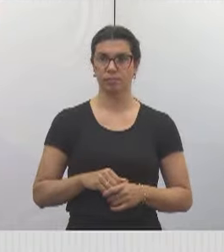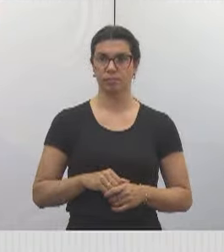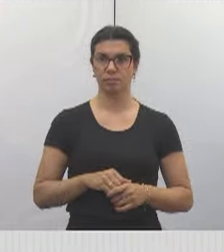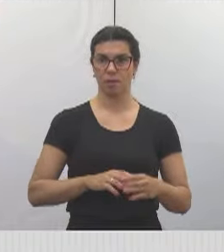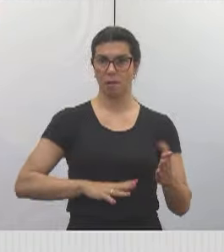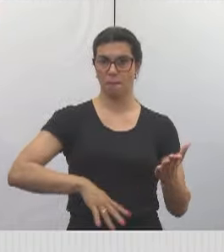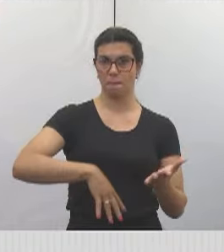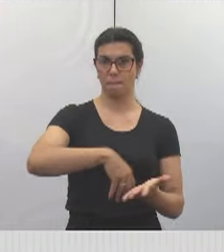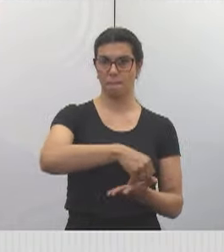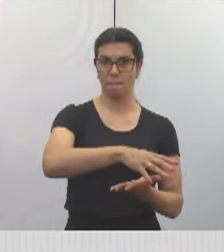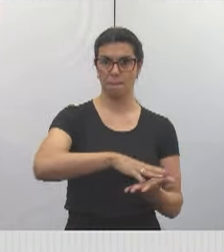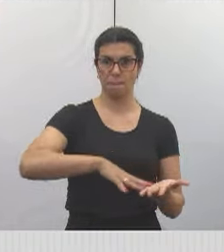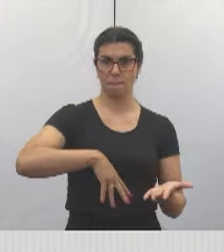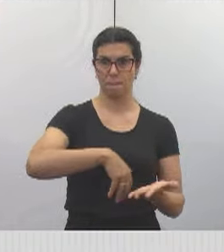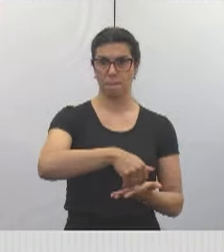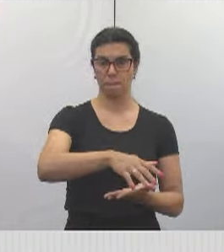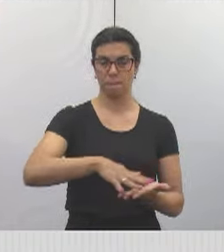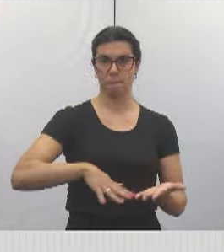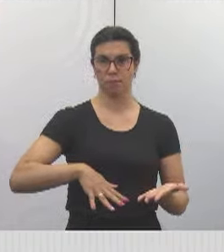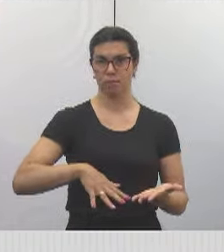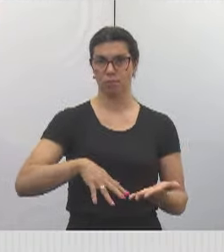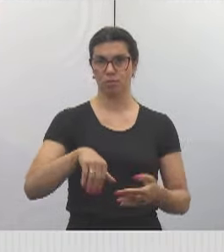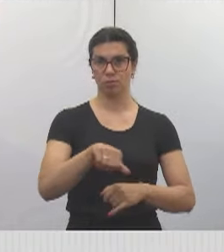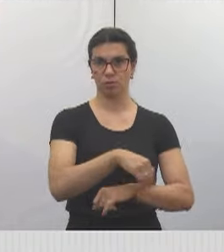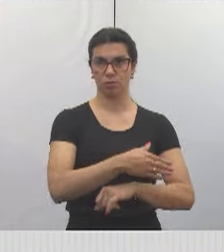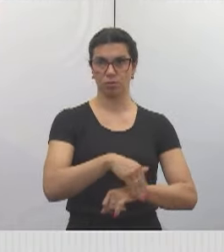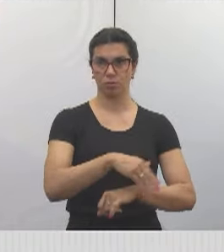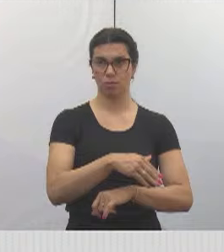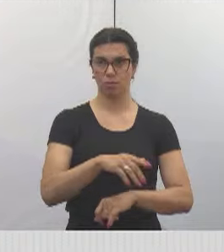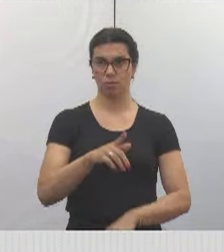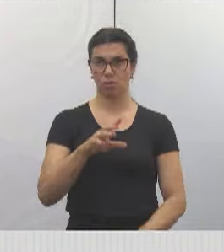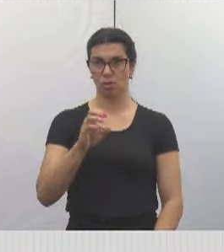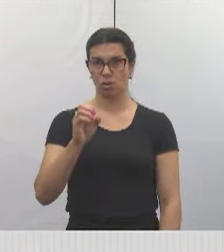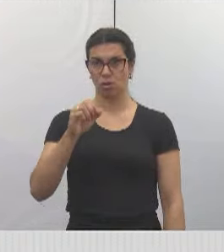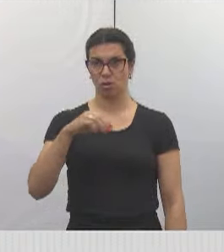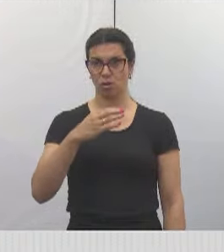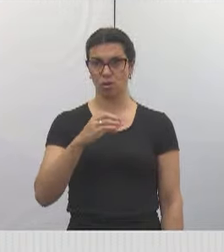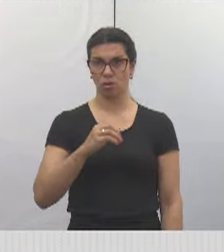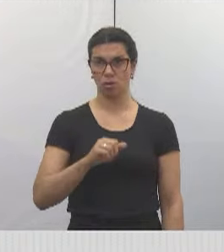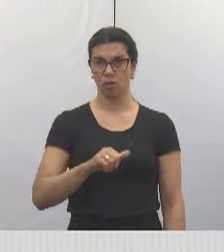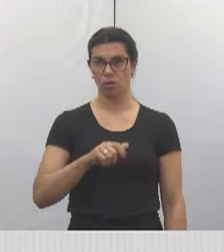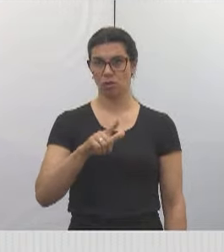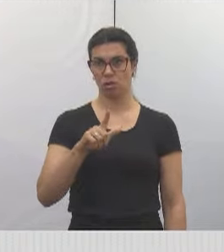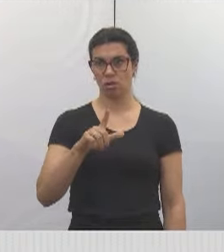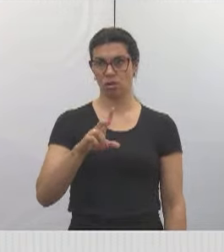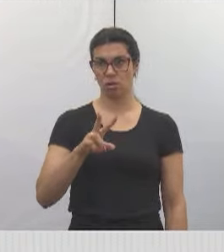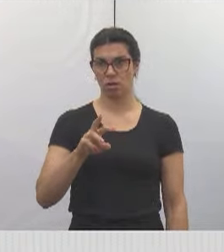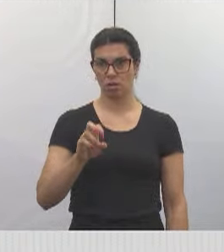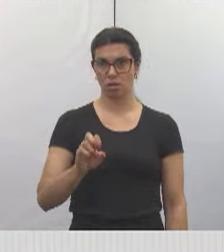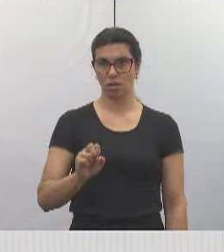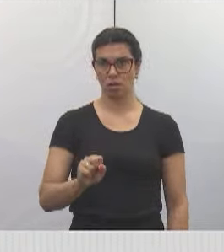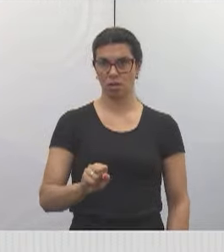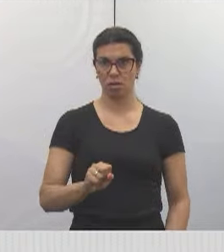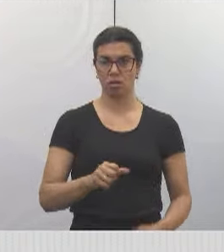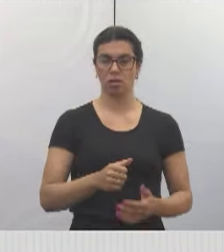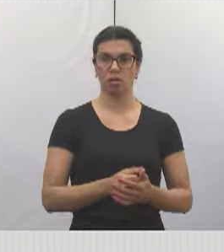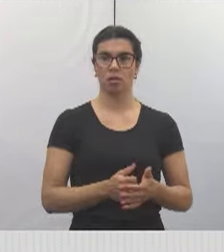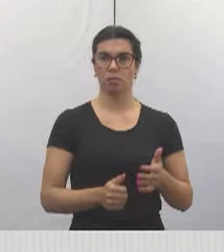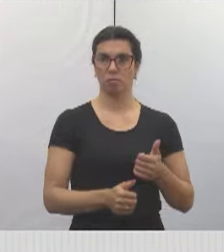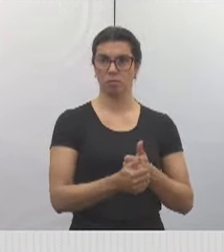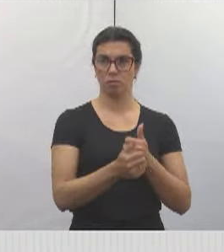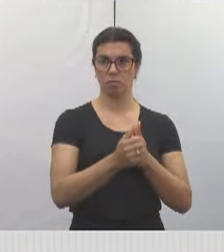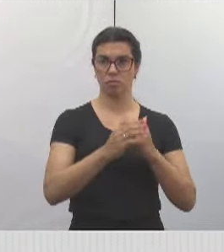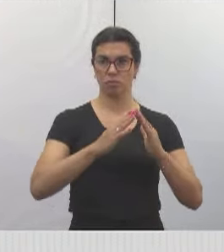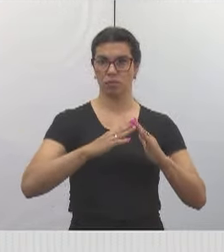pintura de faixa da rua Gonçalves Dia, em frente à igreja particular,